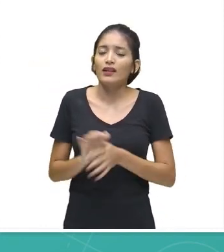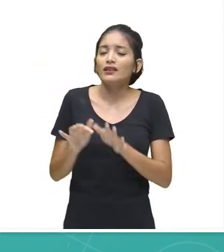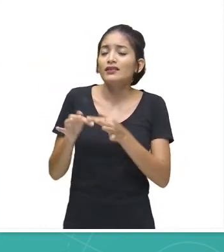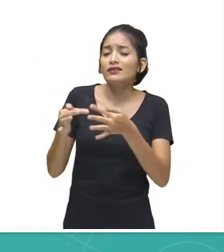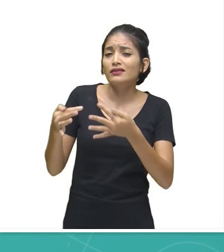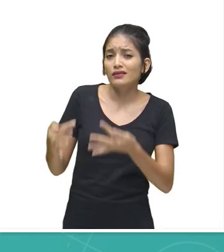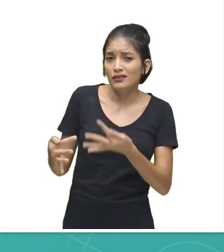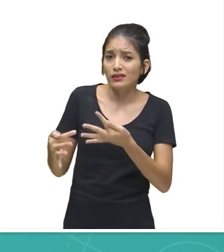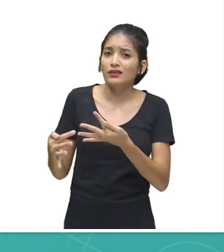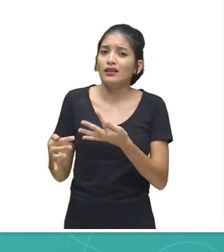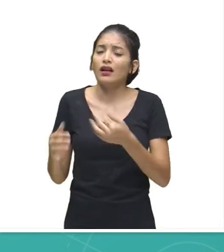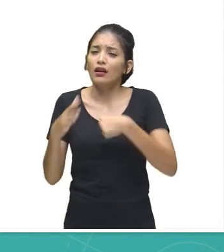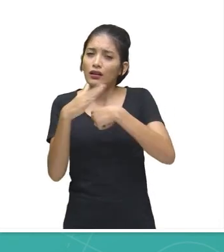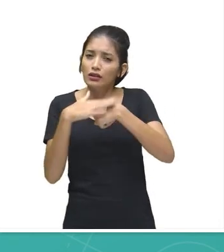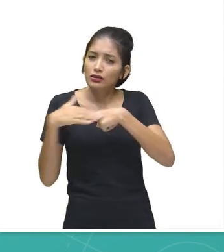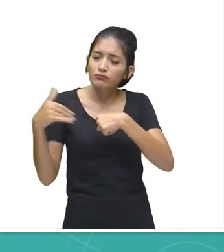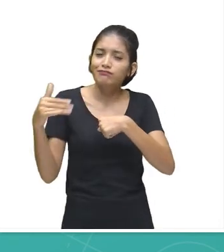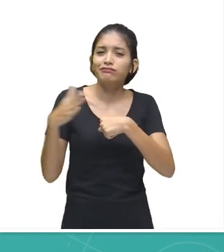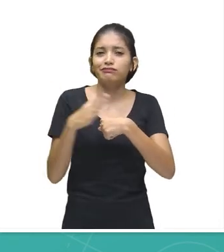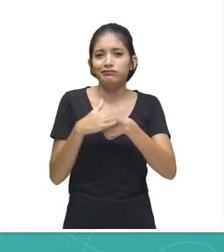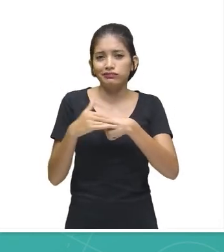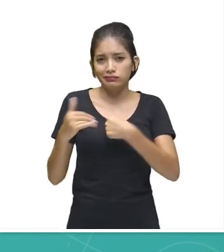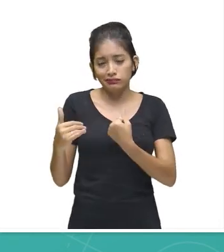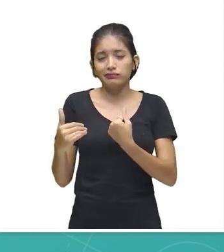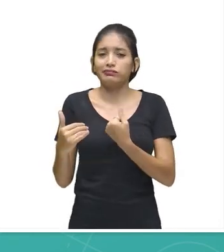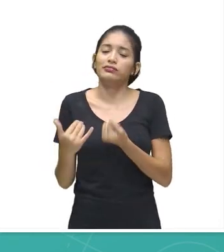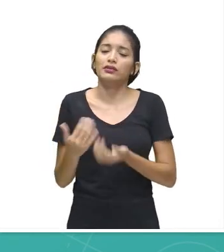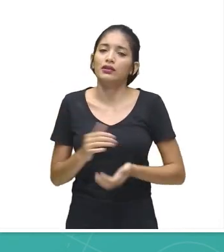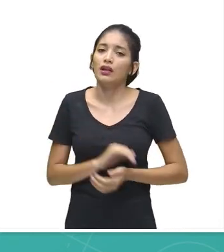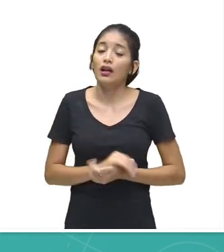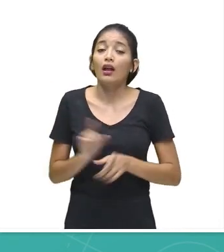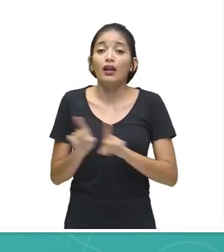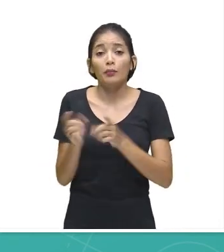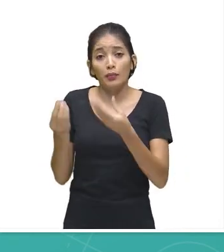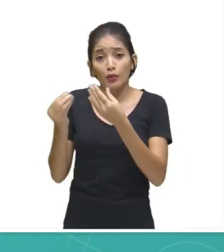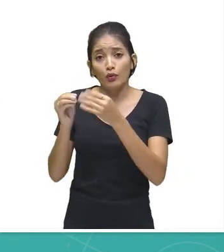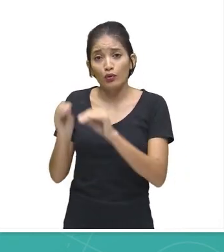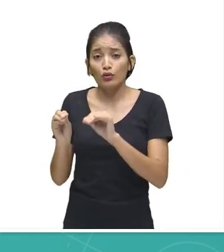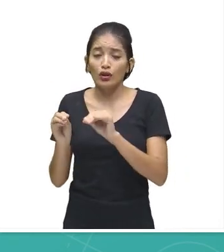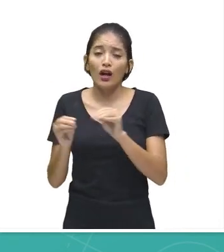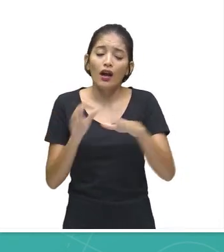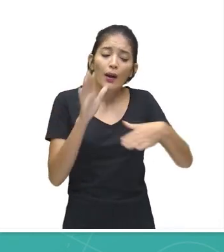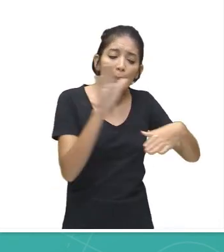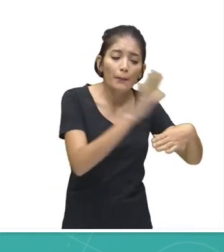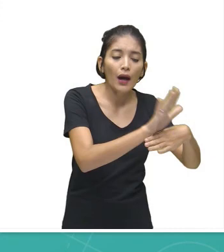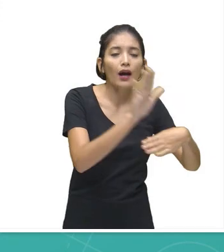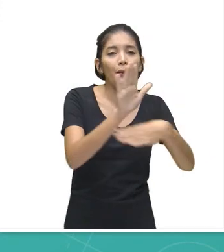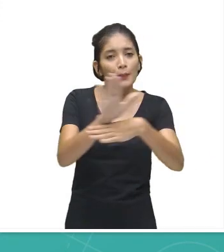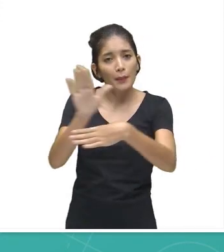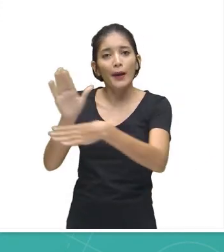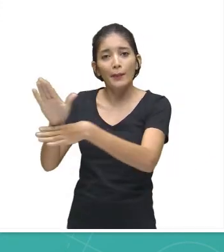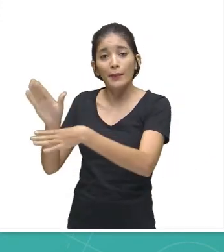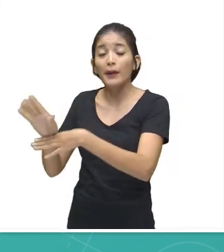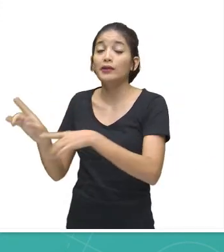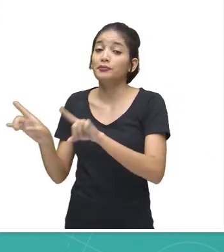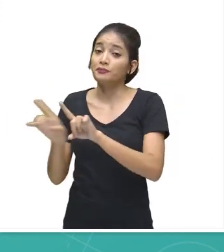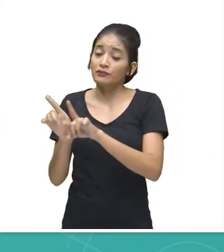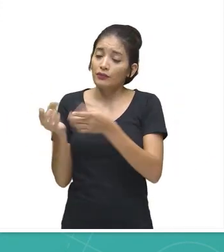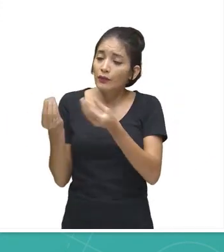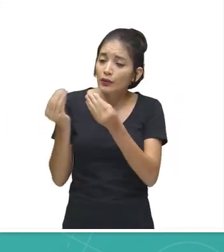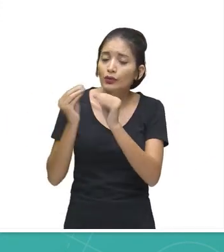generosidade, fraternidade, poderiam colocar caridade, poderiam